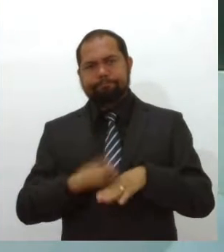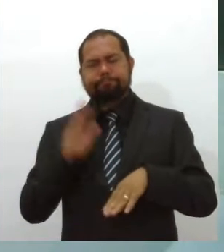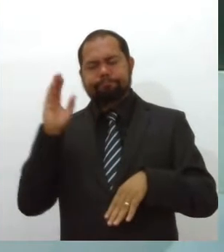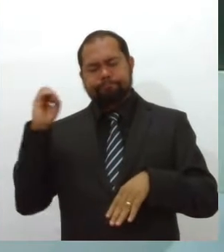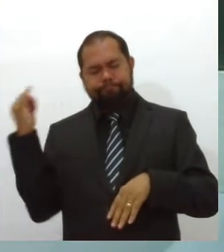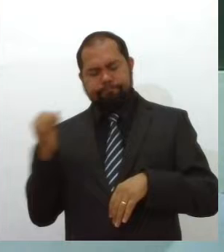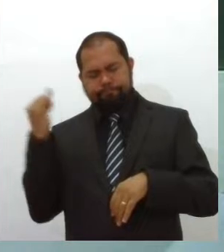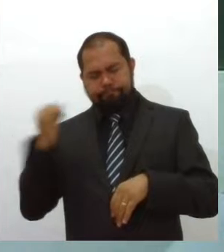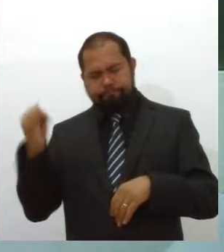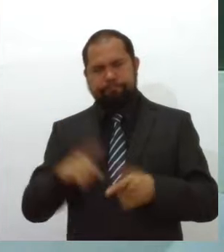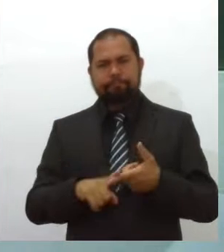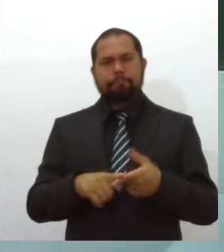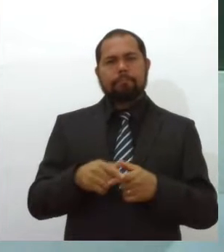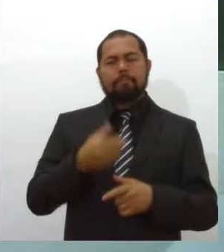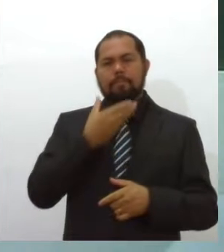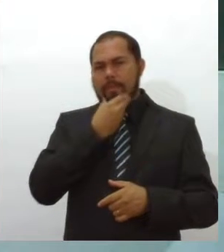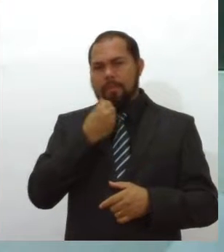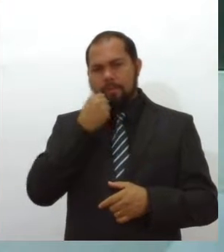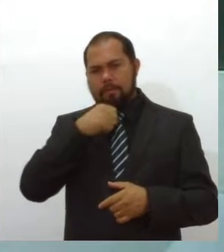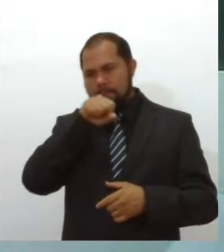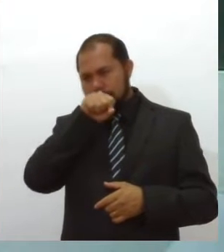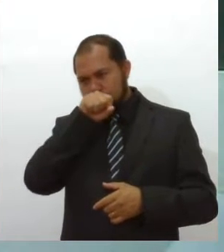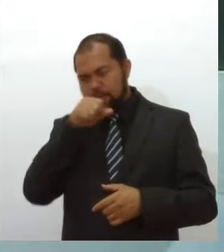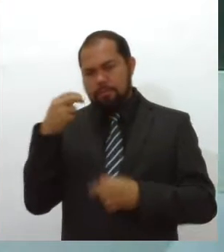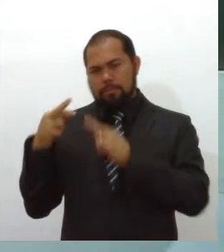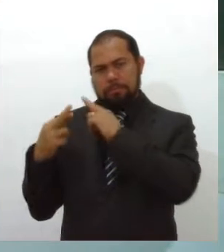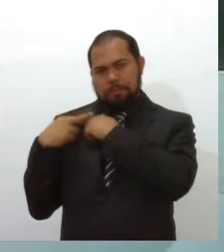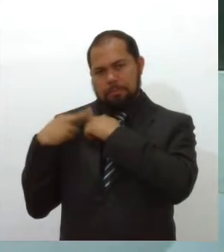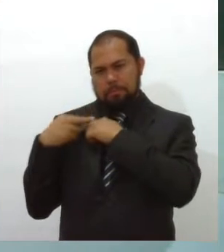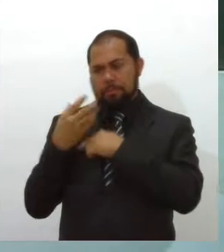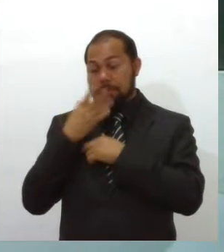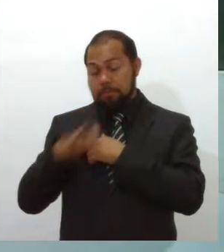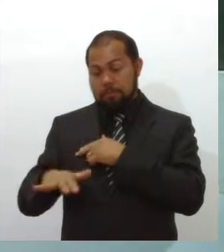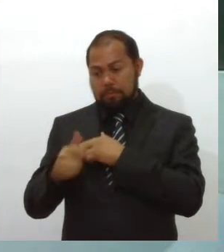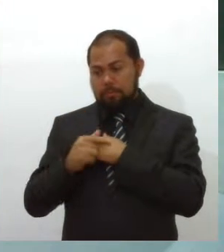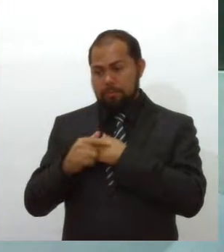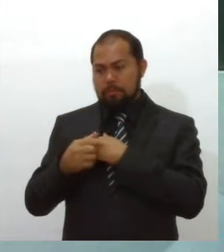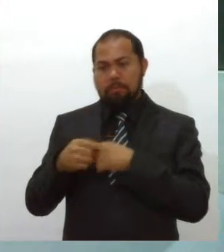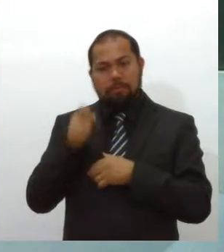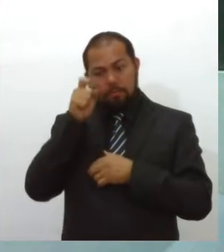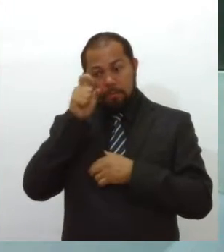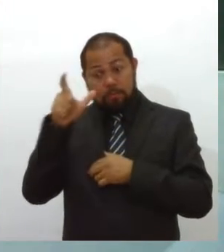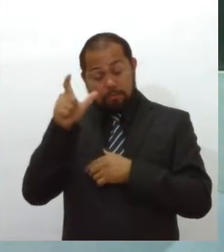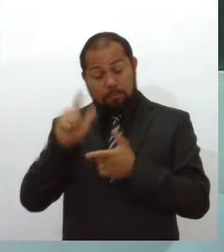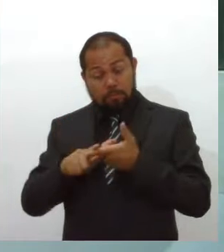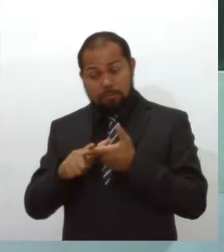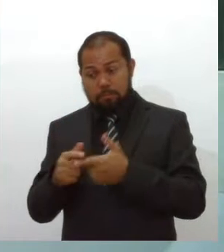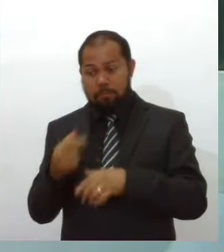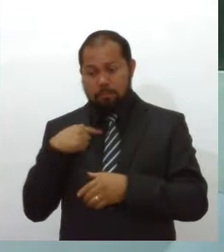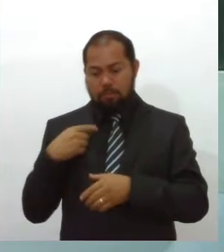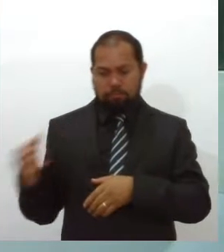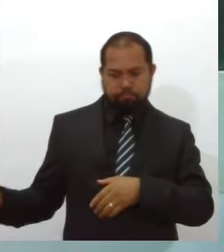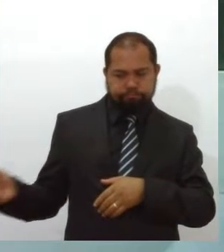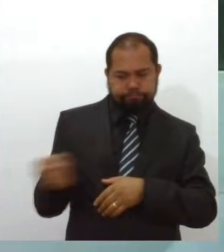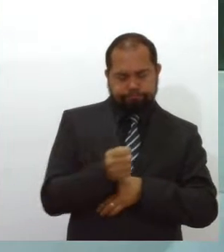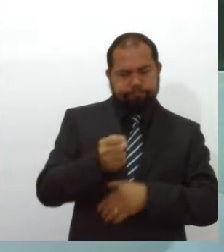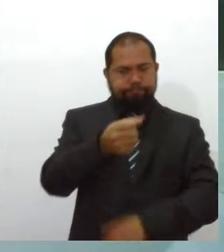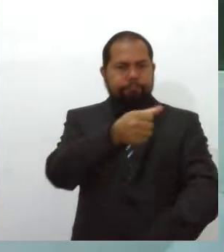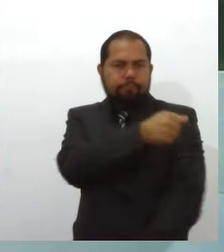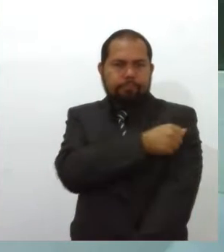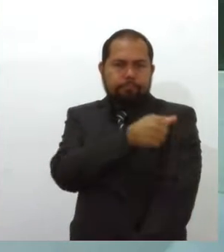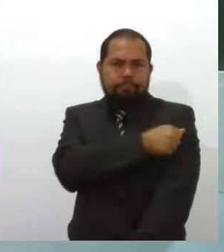eles se atentem de fato, né, a essa questão de levar a criança, de manter o calendário ali, o cronograma de vacinação